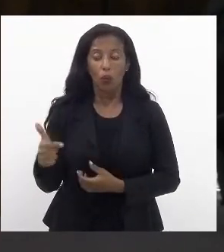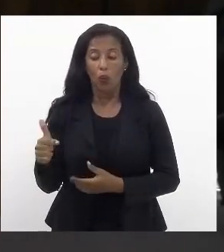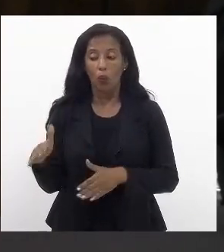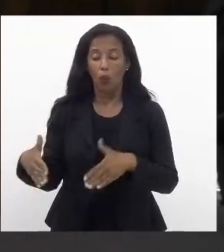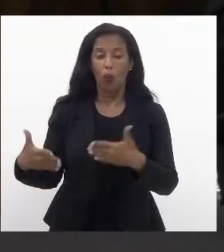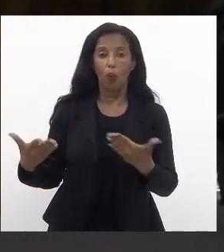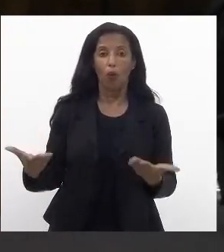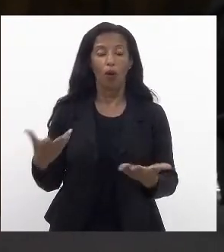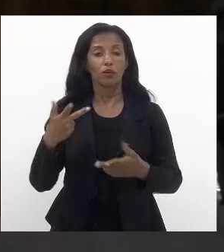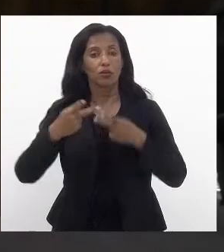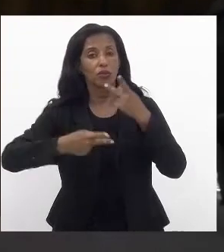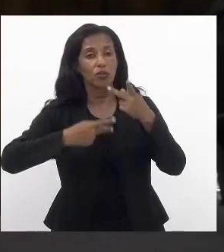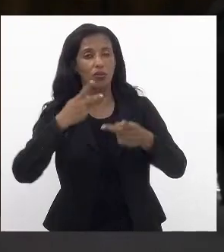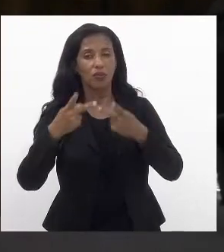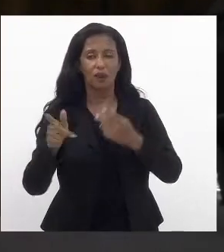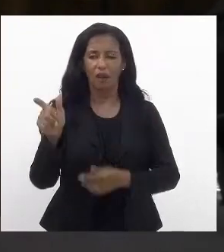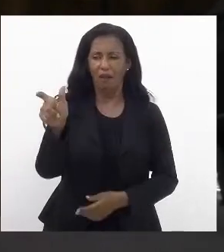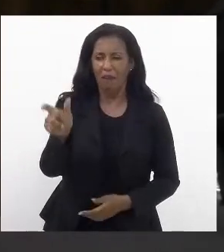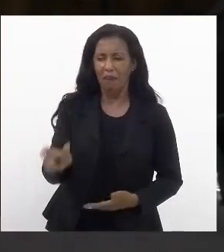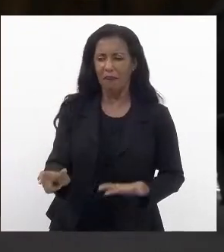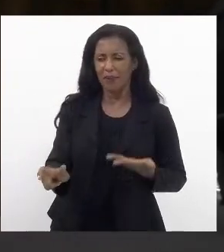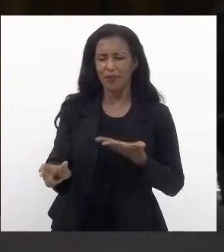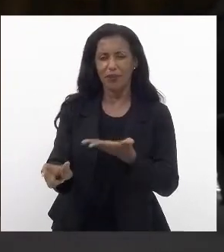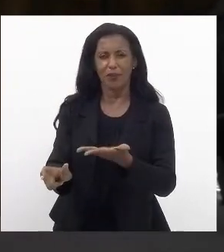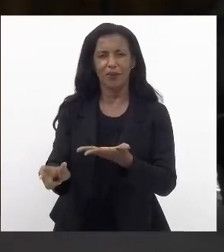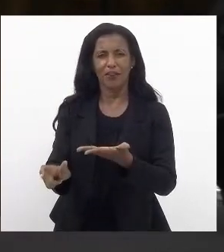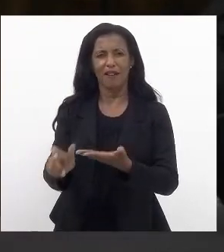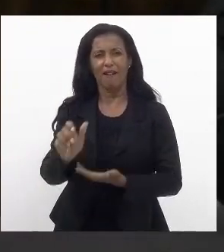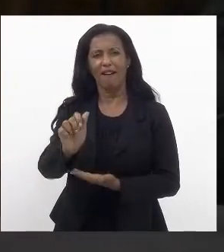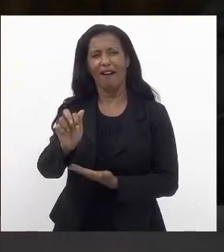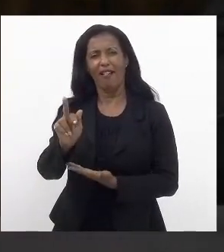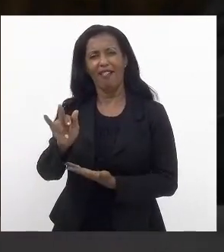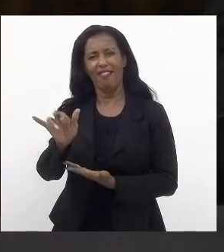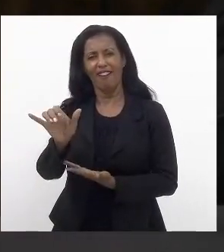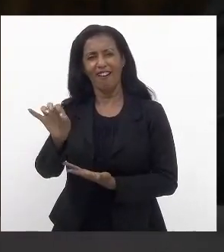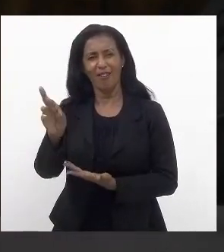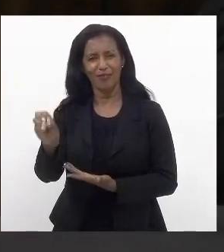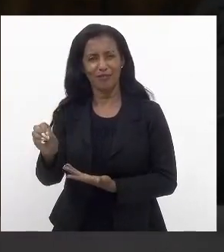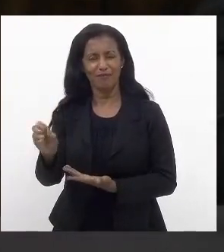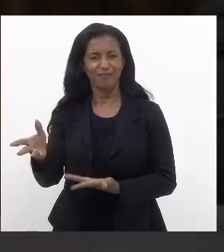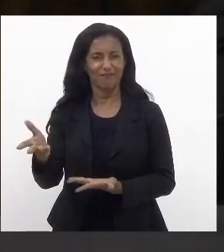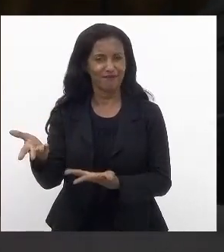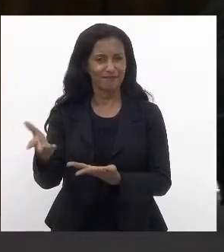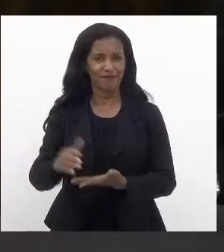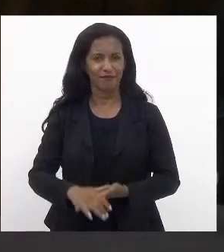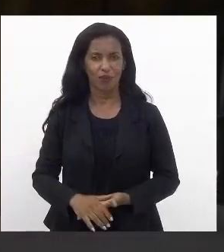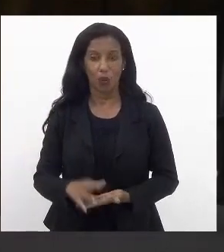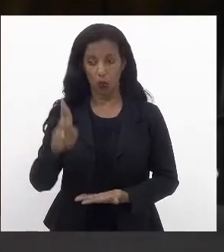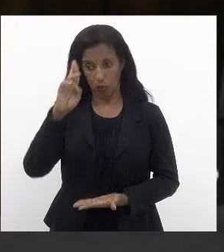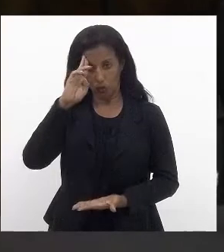quando a gente fala sobre uma pessoa que se chama Alejandro Bittar. O Senhor,